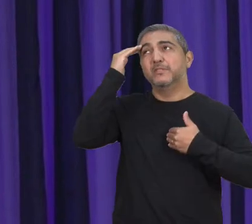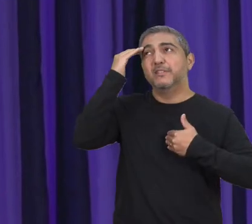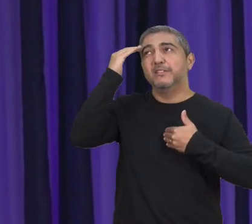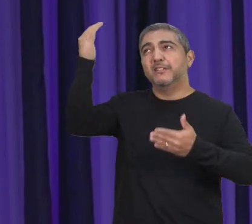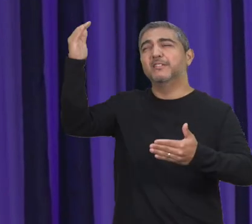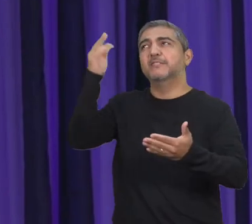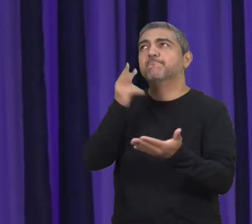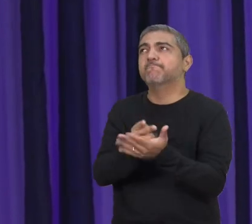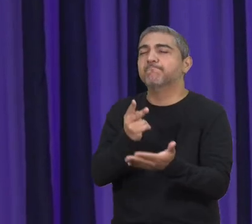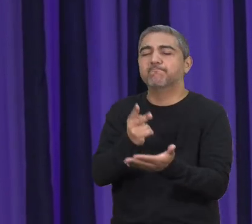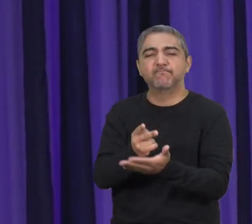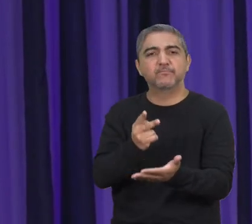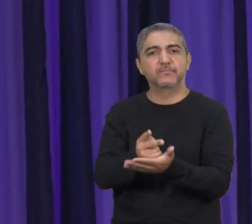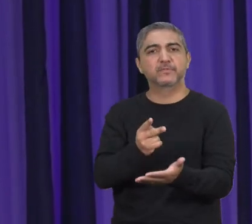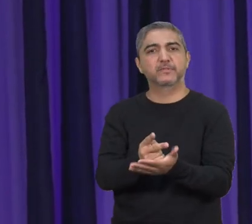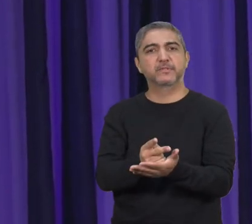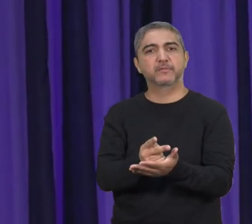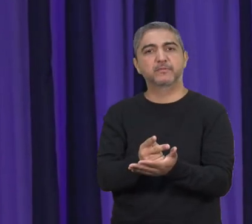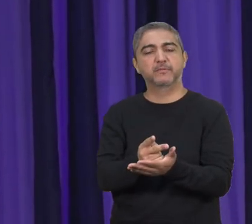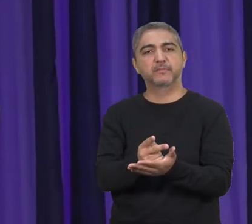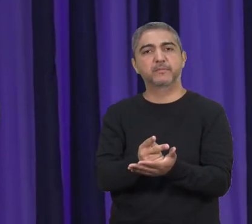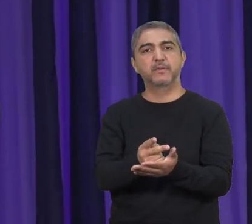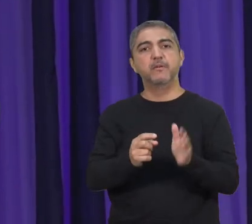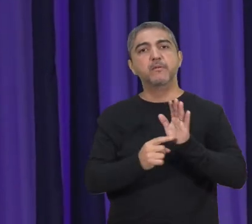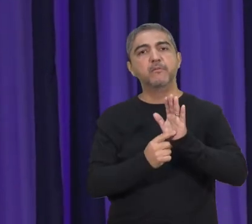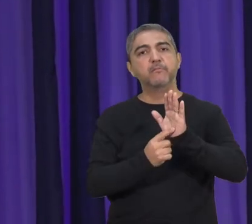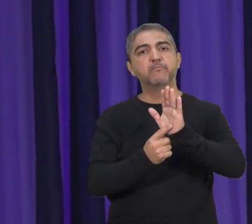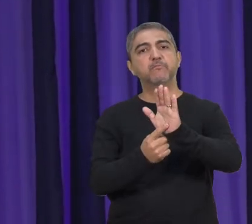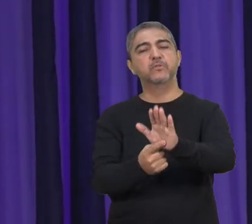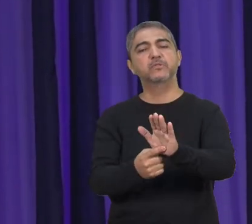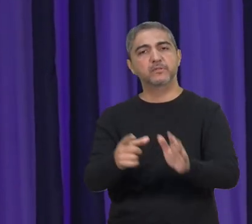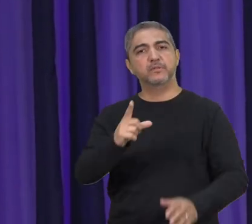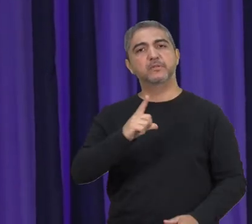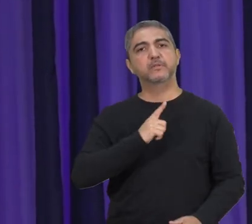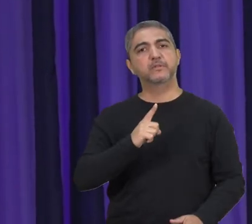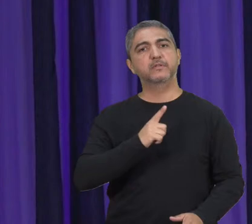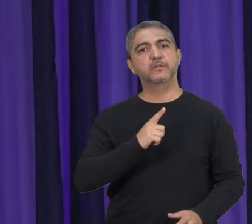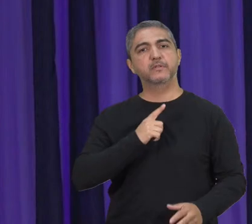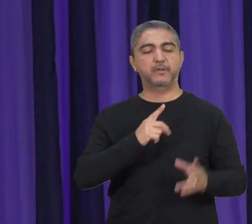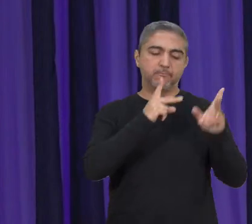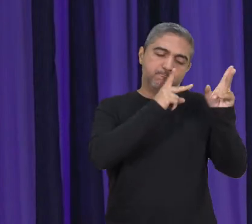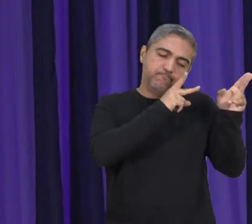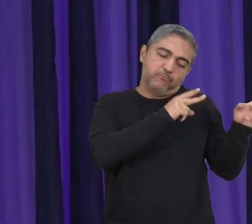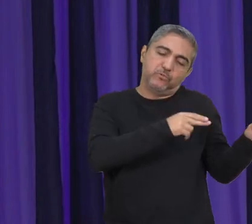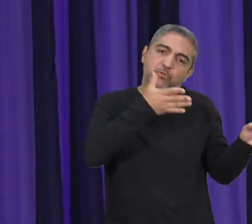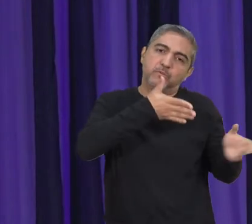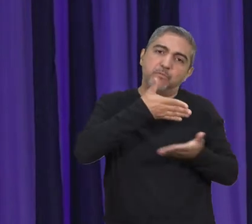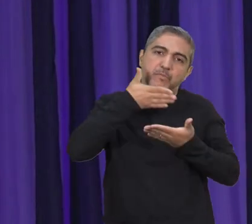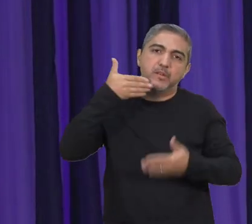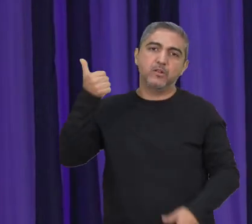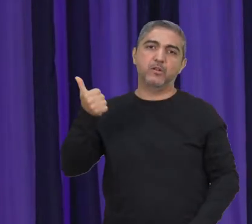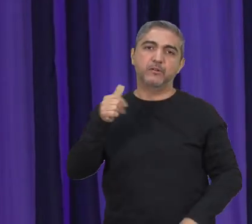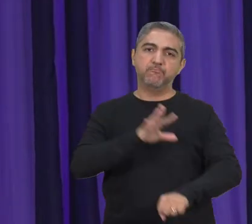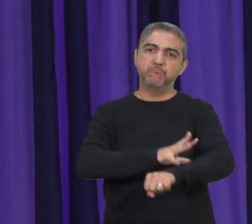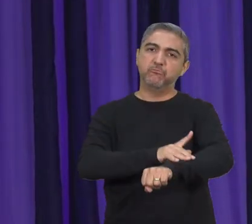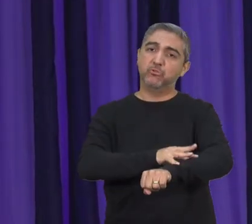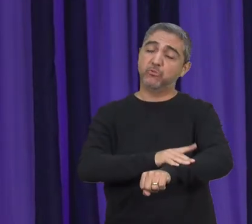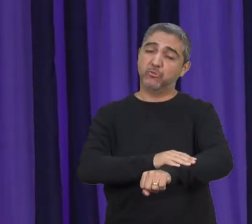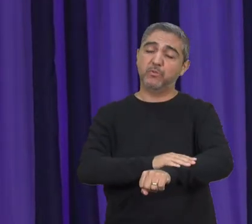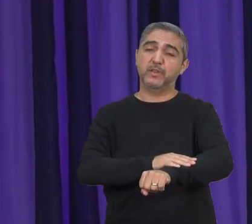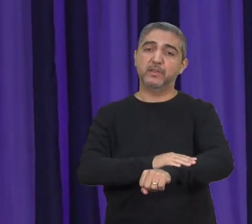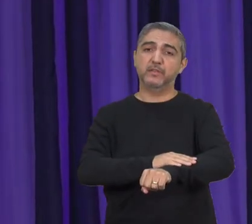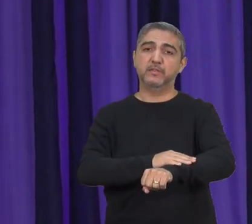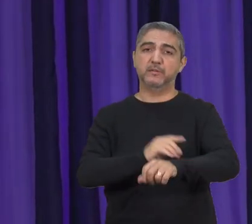relatam um sono melhor, menos sintomas de doenças e